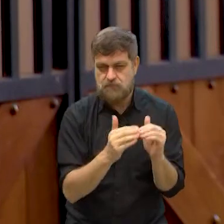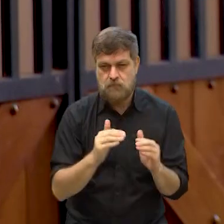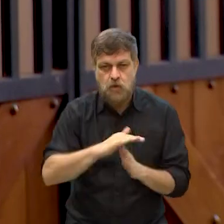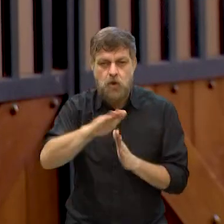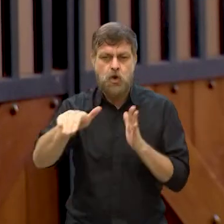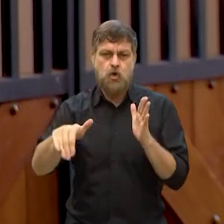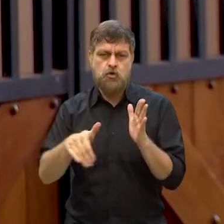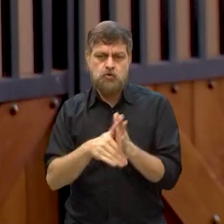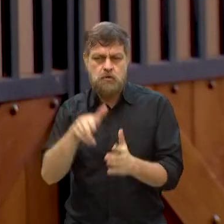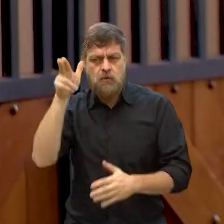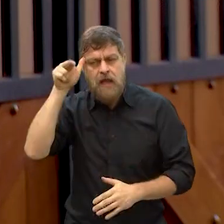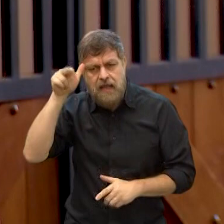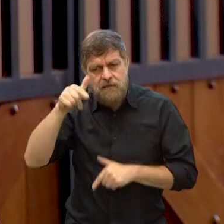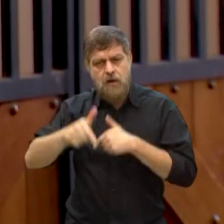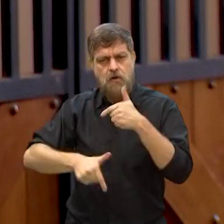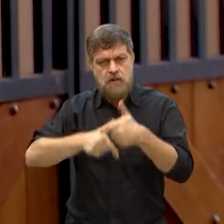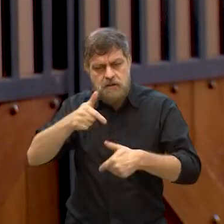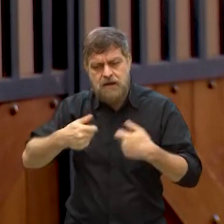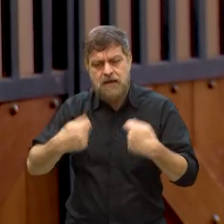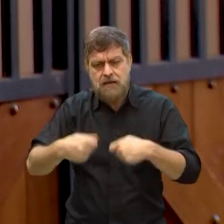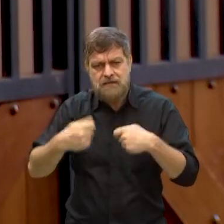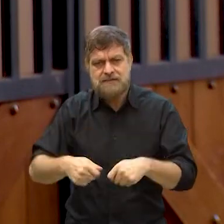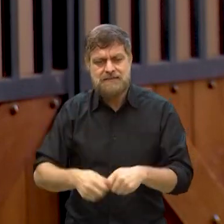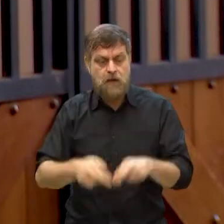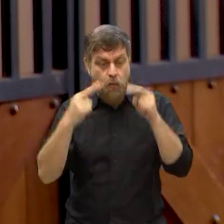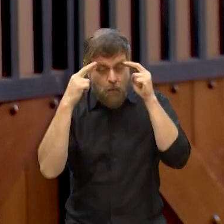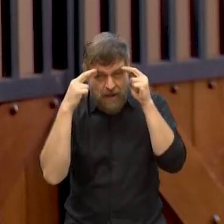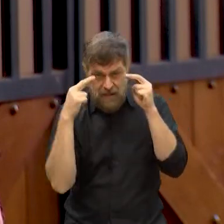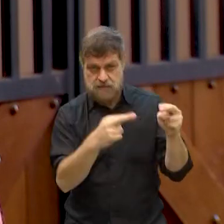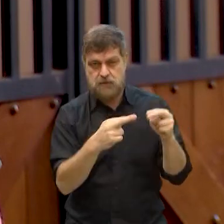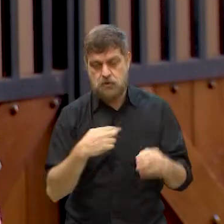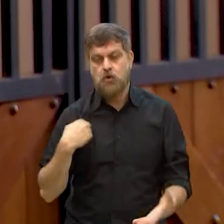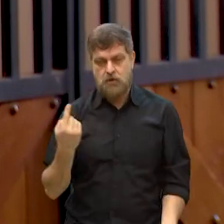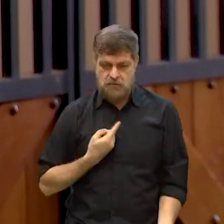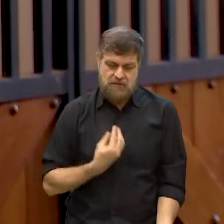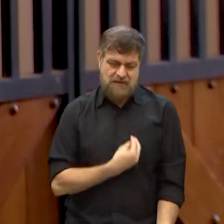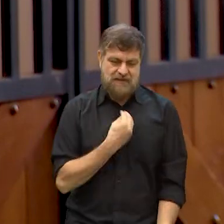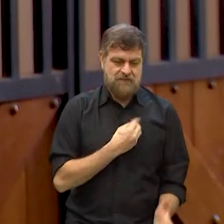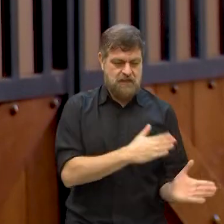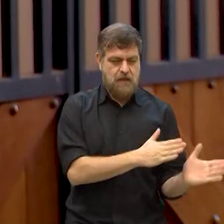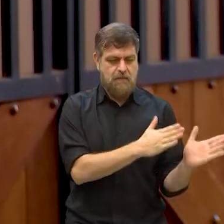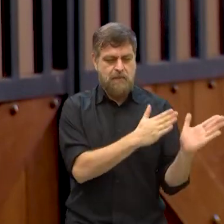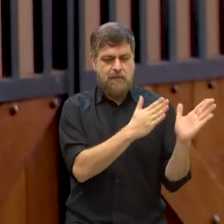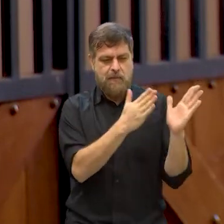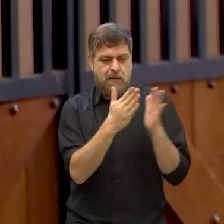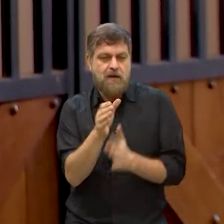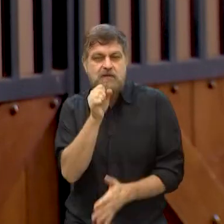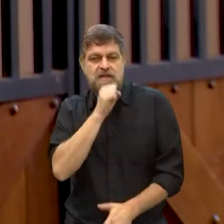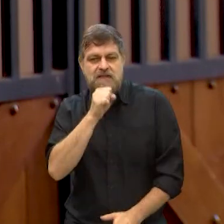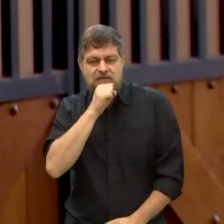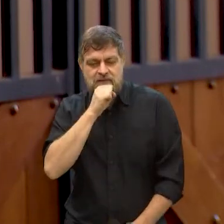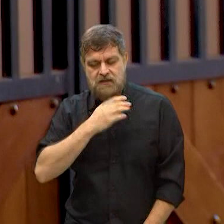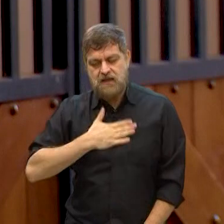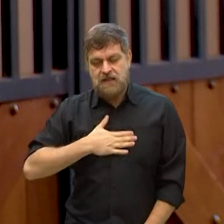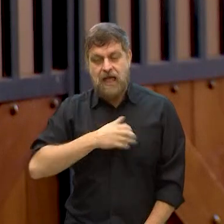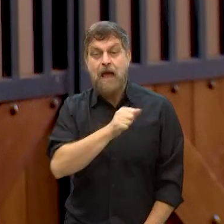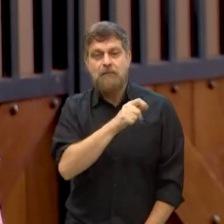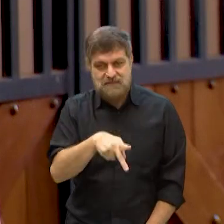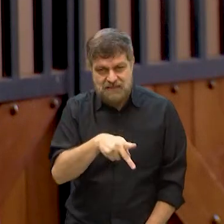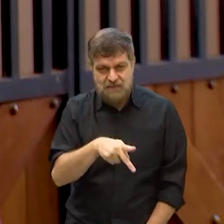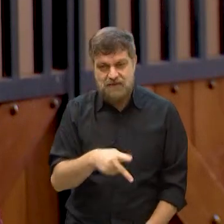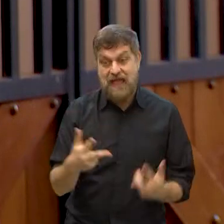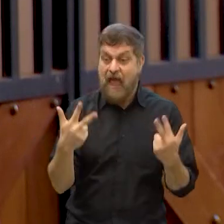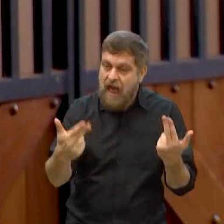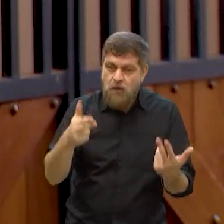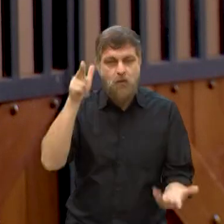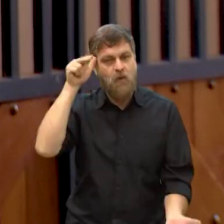todo mundo que mexe com o cavalo tem que ter esse respeito. Assim como nós, seres humanos, chega um momento da nossa vida que a gente precisa descansar, eles